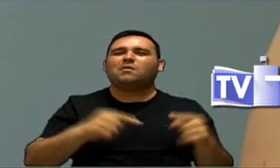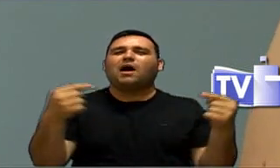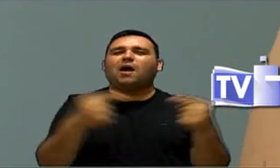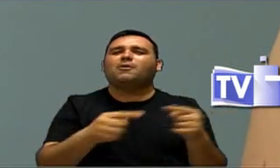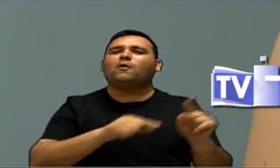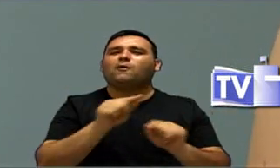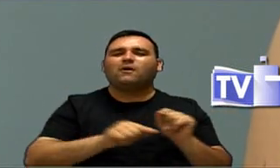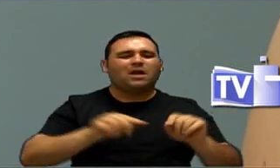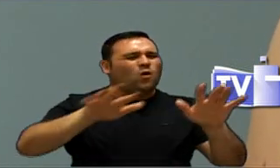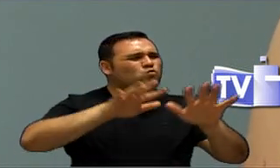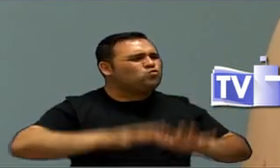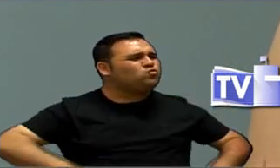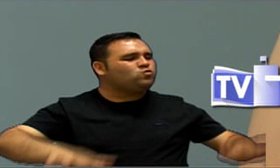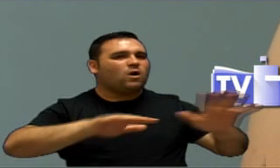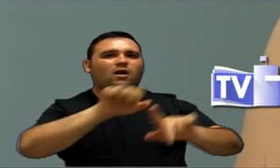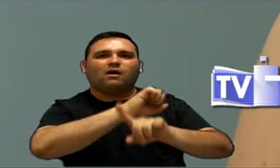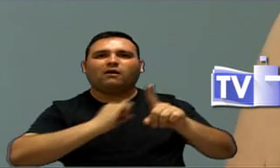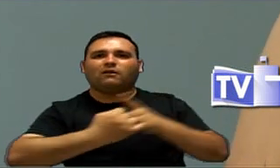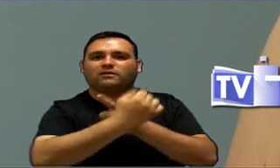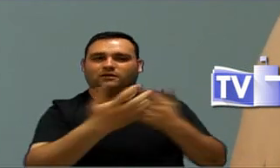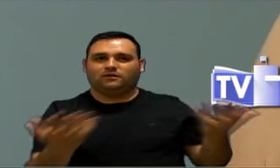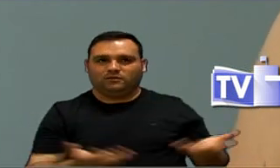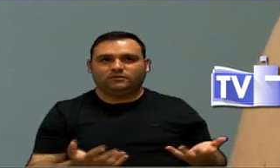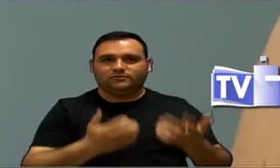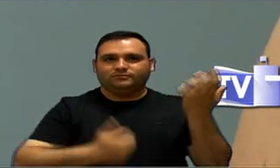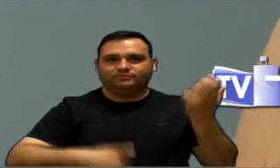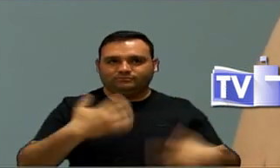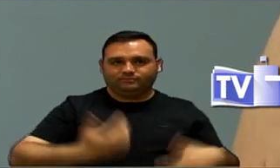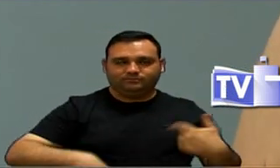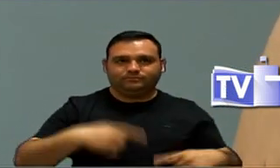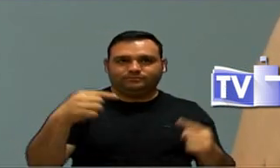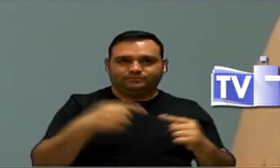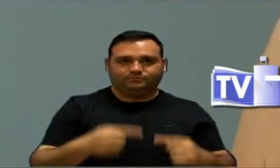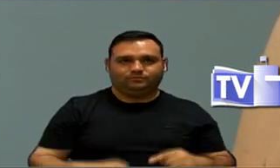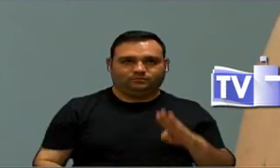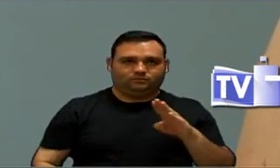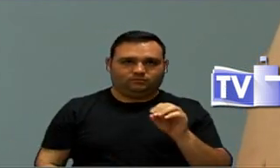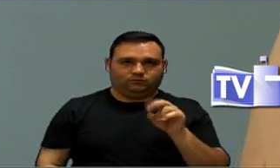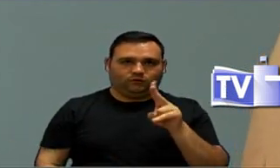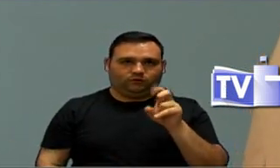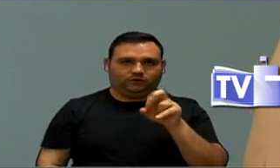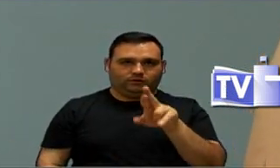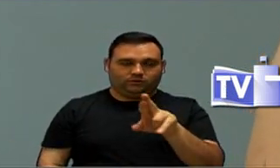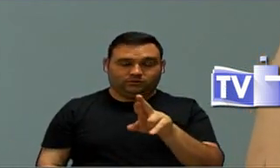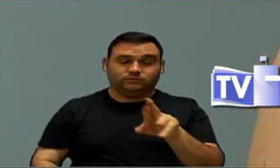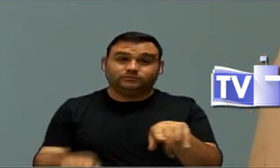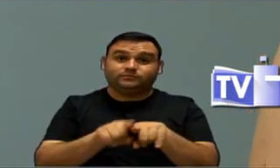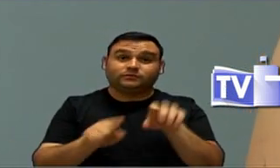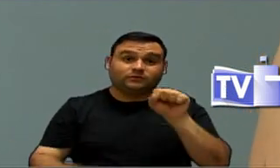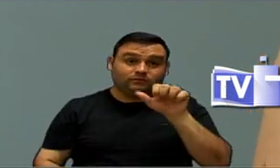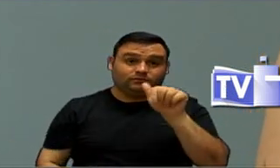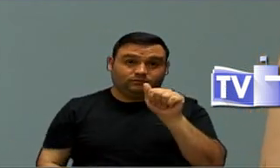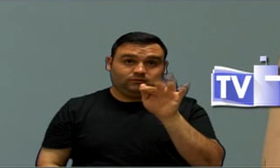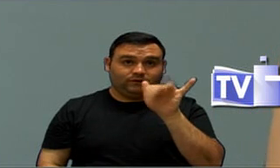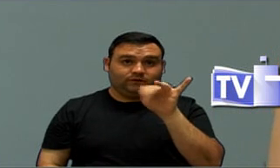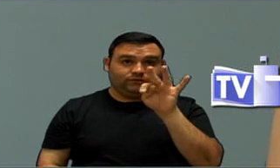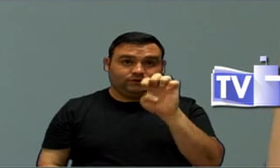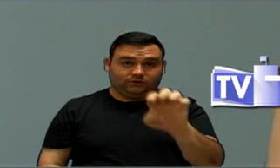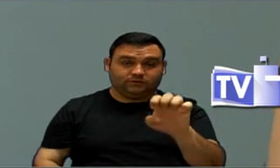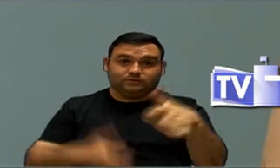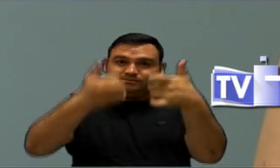respeito a toda a sociedade. Isso daqui já é uma colocação em cima da Beauvoir. E a Safiote, ela vai